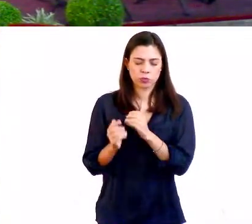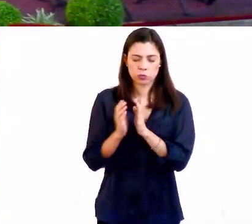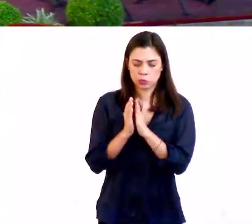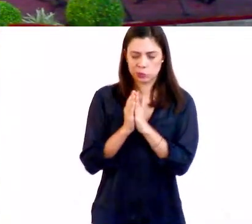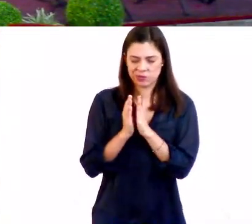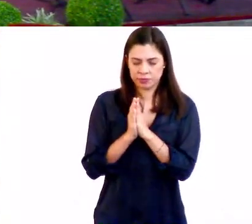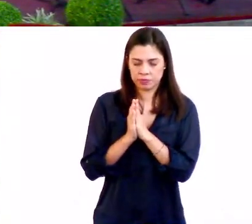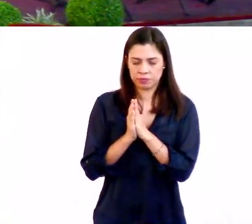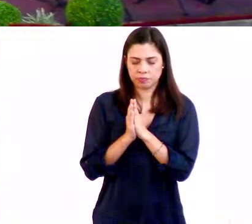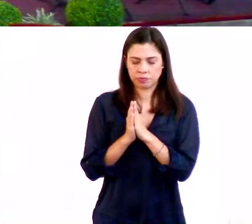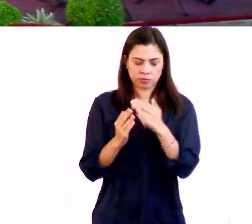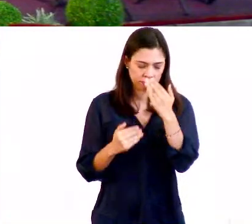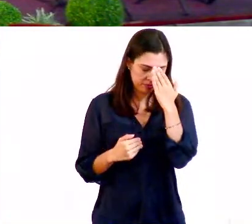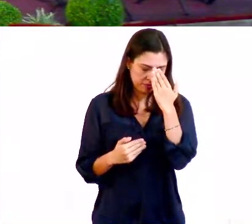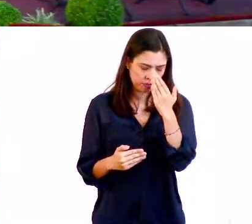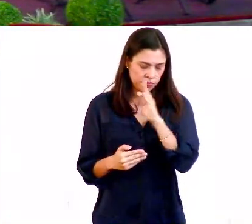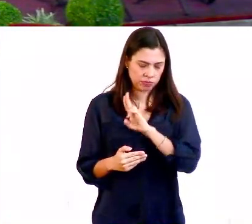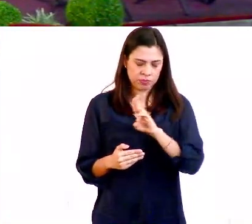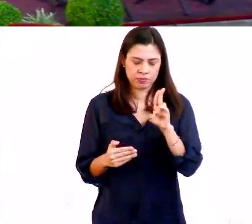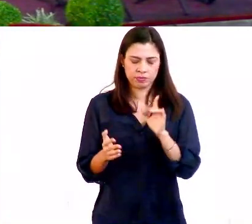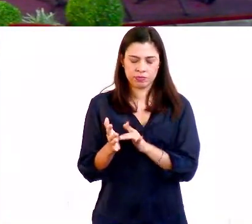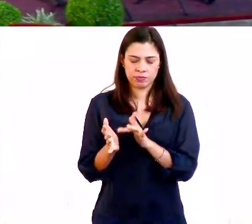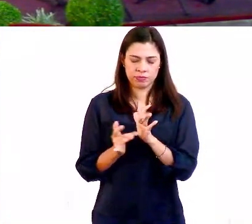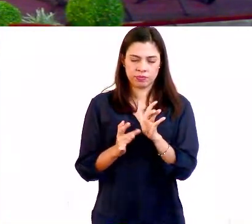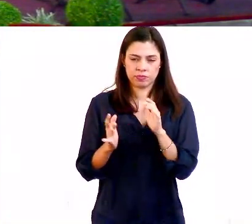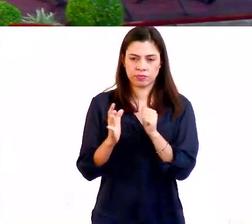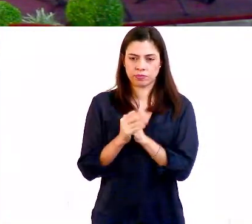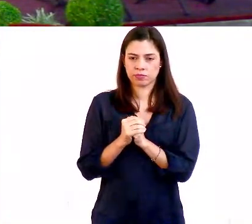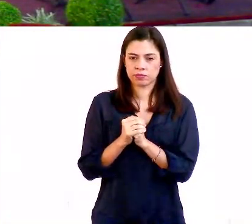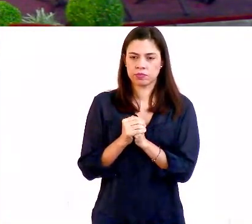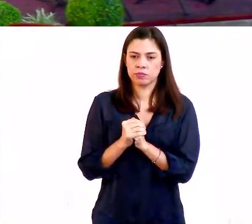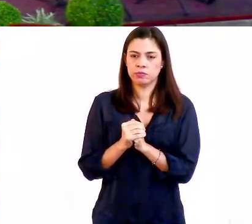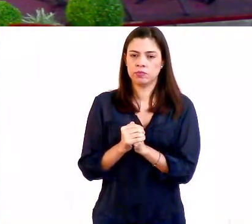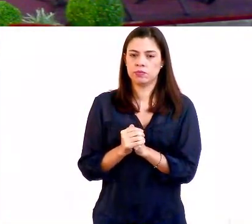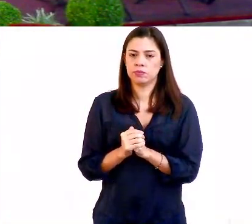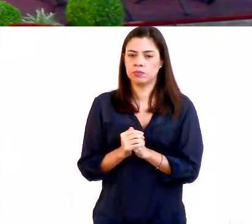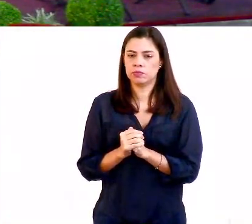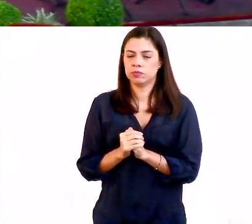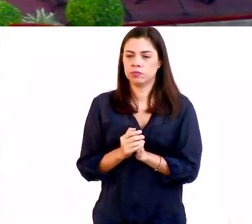nossa oração com gratidão, em nome de Jesus. Amém.